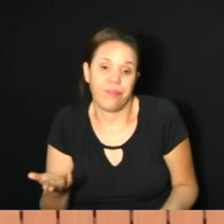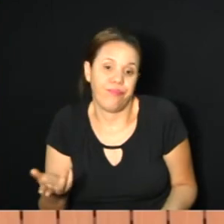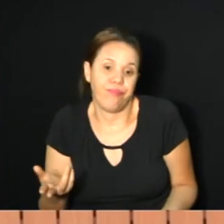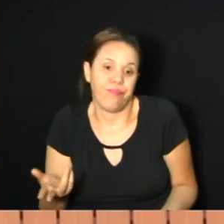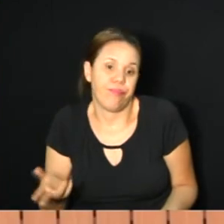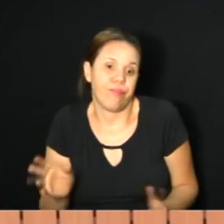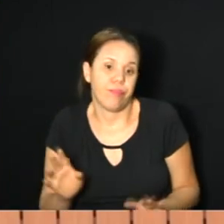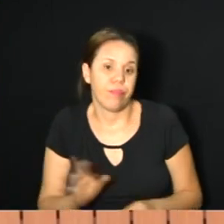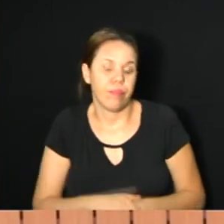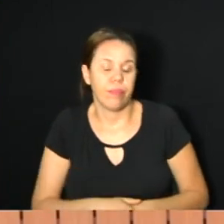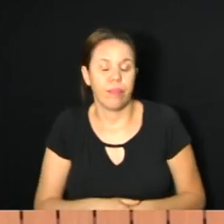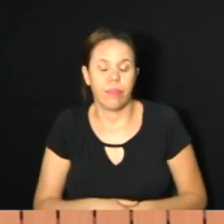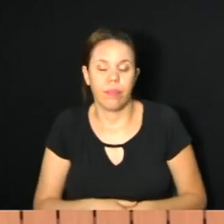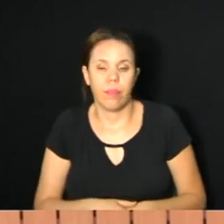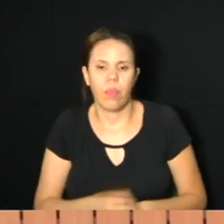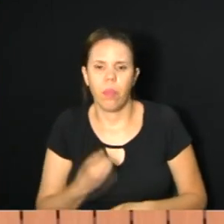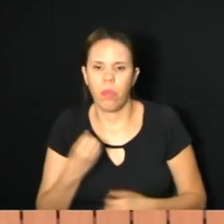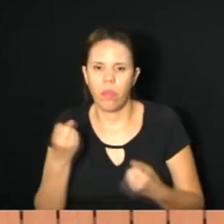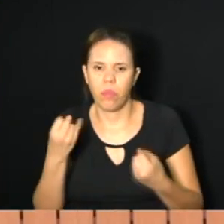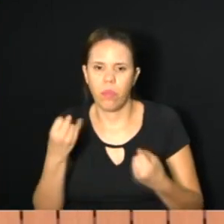é muito bom essa explicação que eles deram aqui